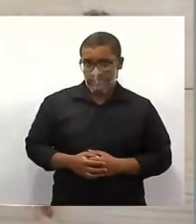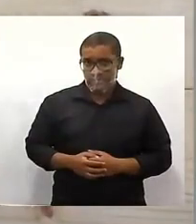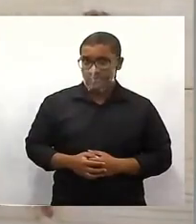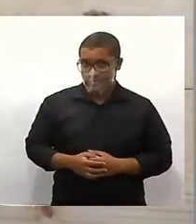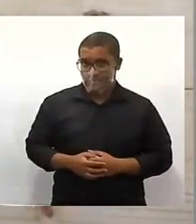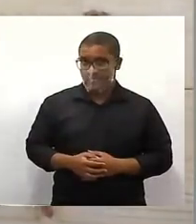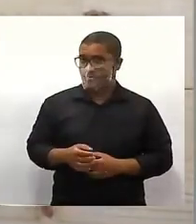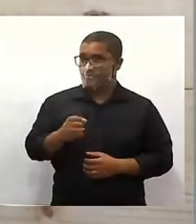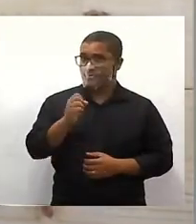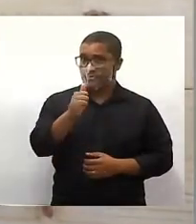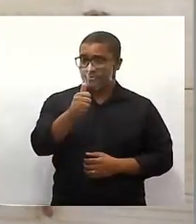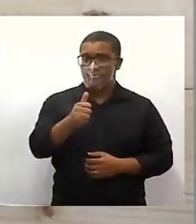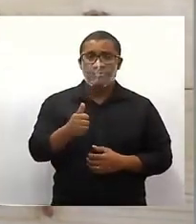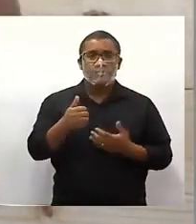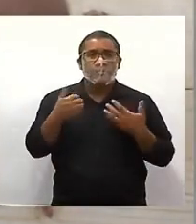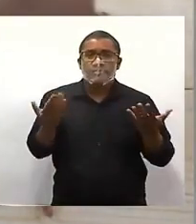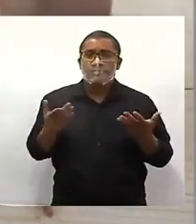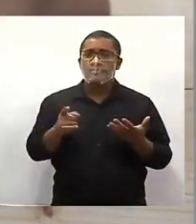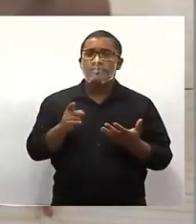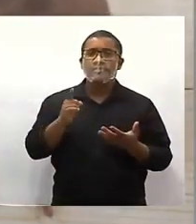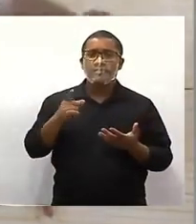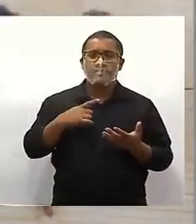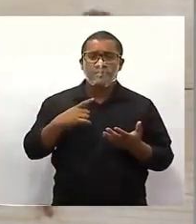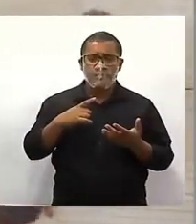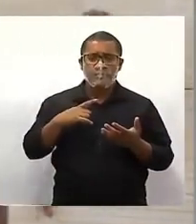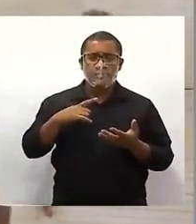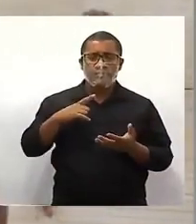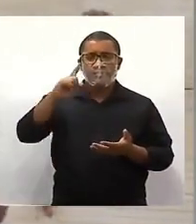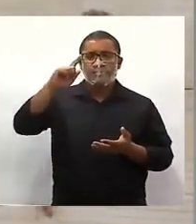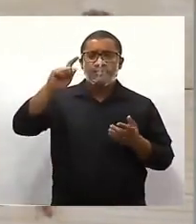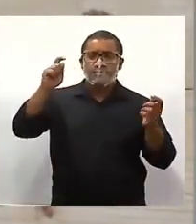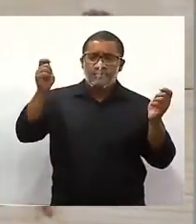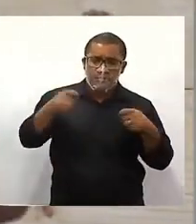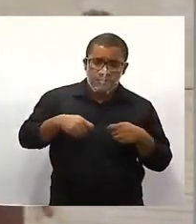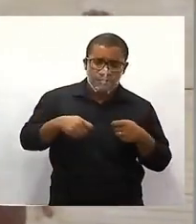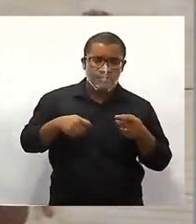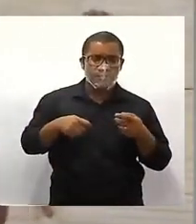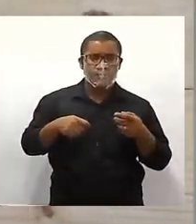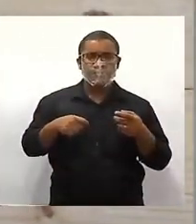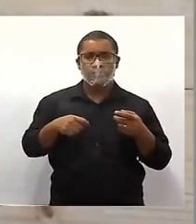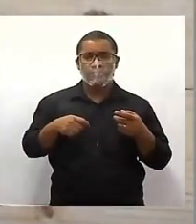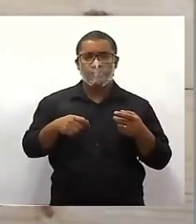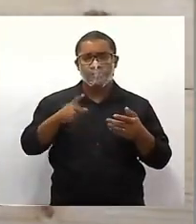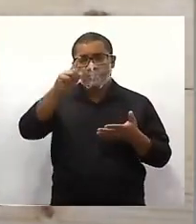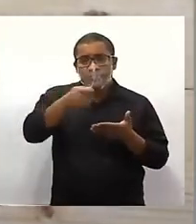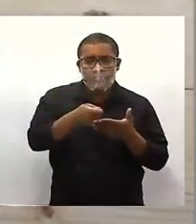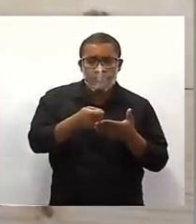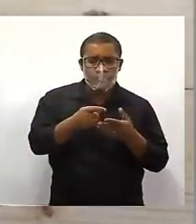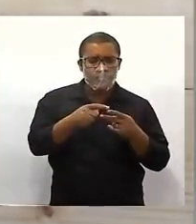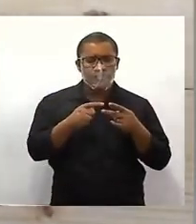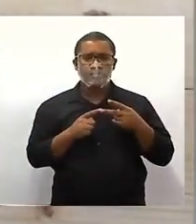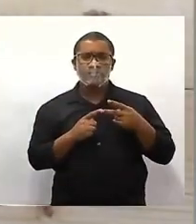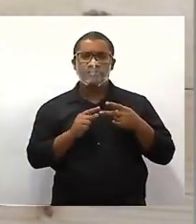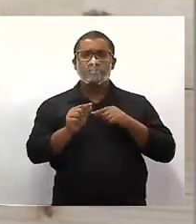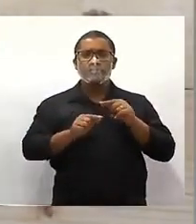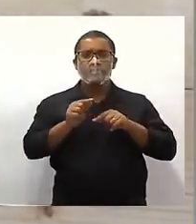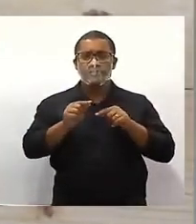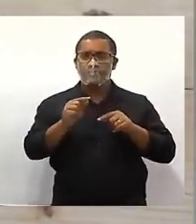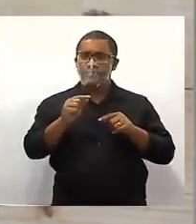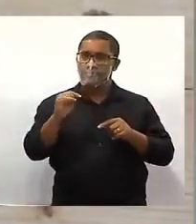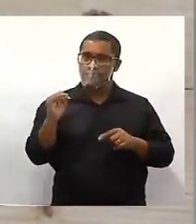é fruto do meio. E esses, tanto determinismo como possibilismo, foram fundamentais para, vamos dizer